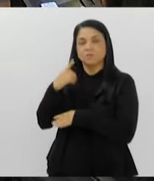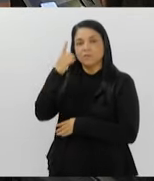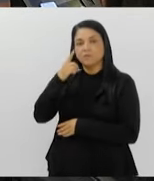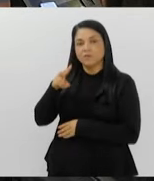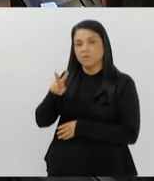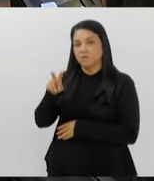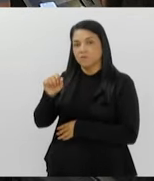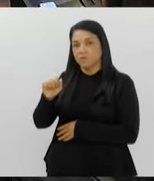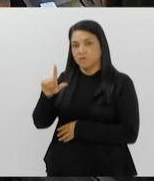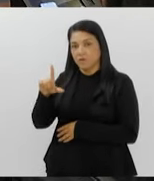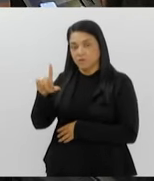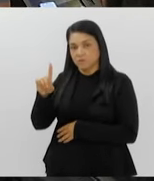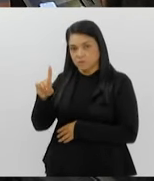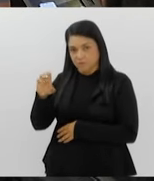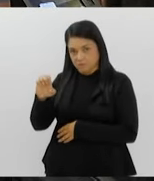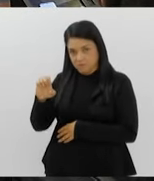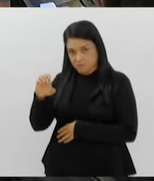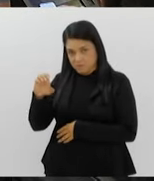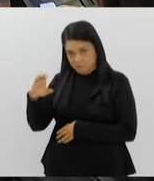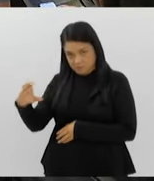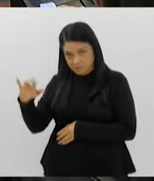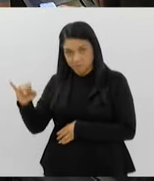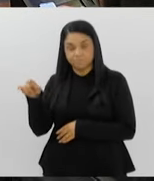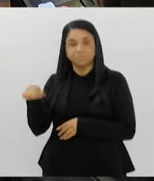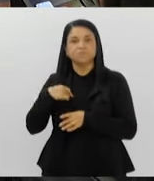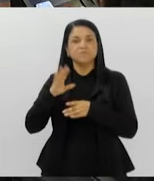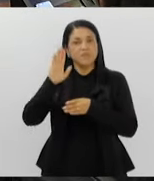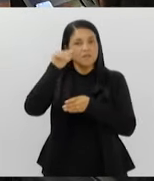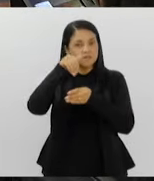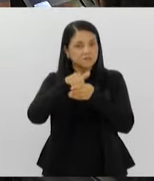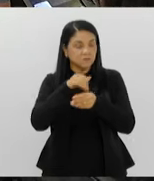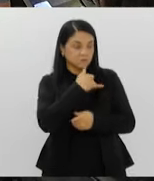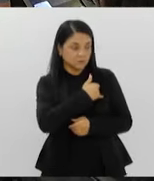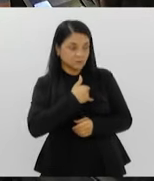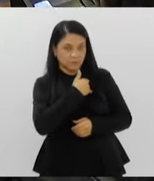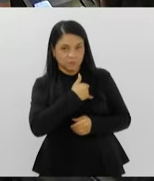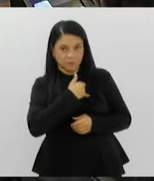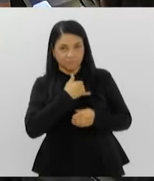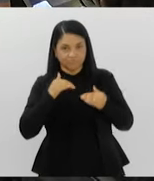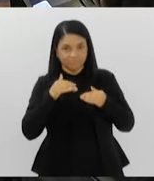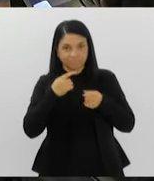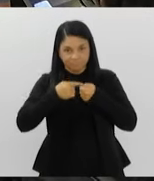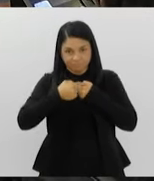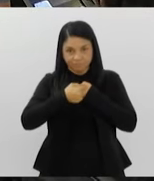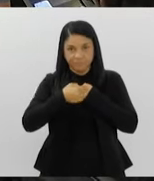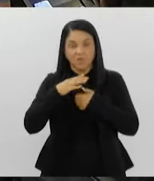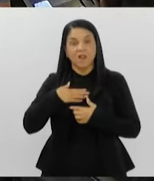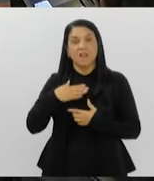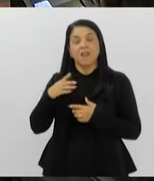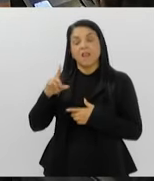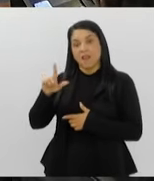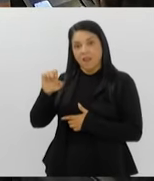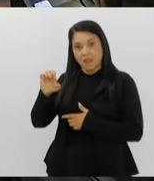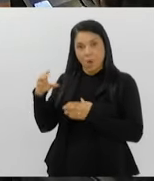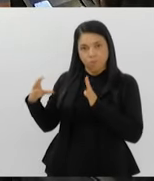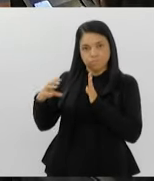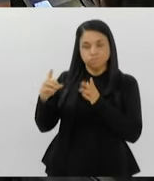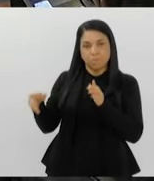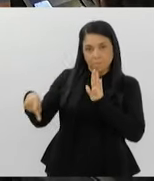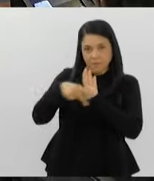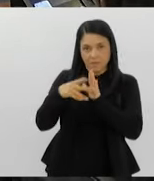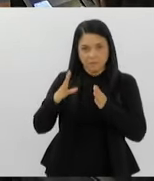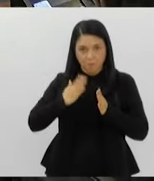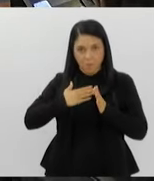porque, como bem disse Vossa Excelência, a eleição de São João Meriti, o Léo do meu partido e